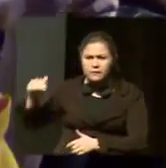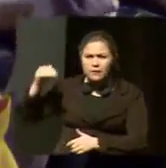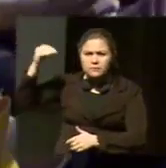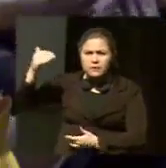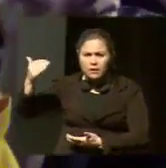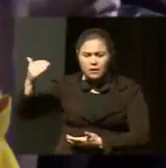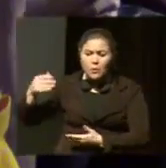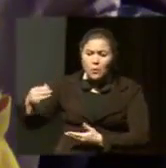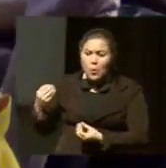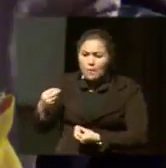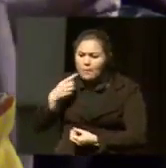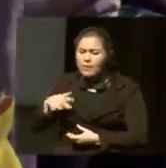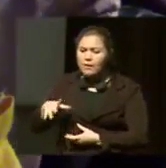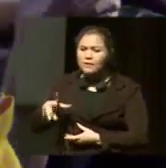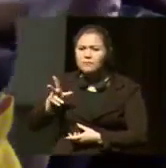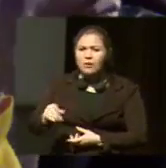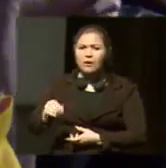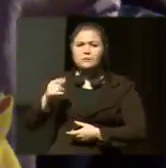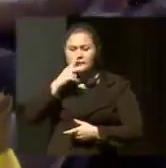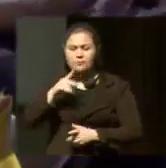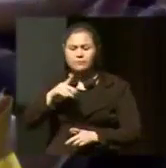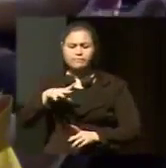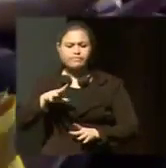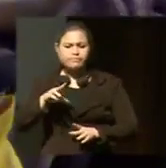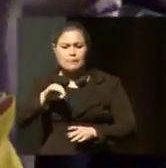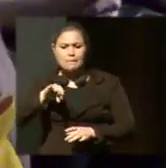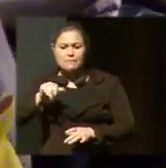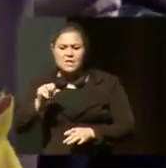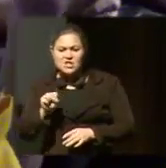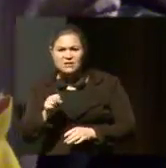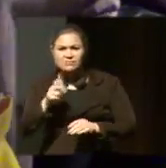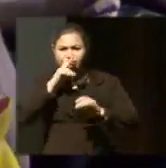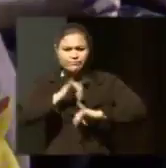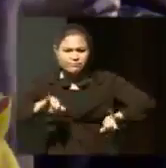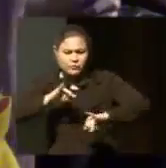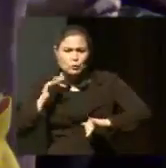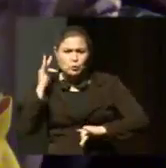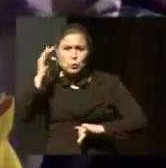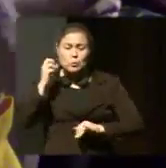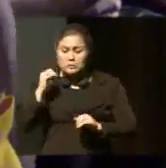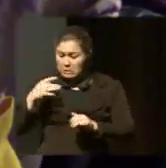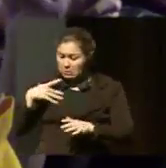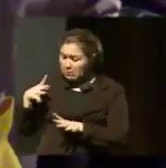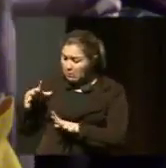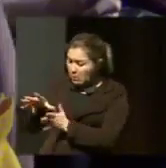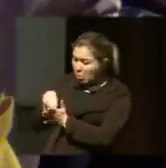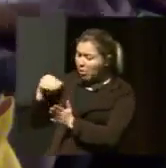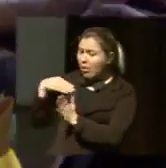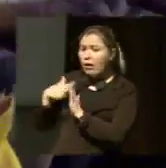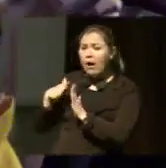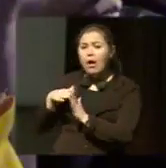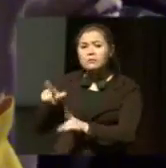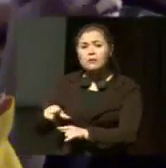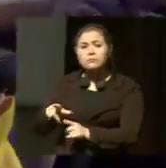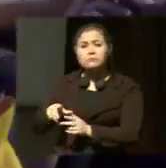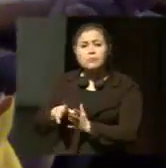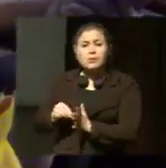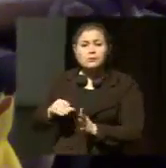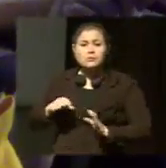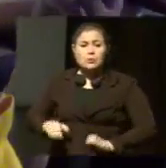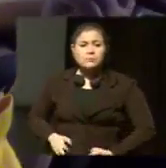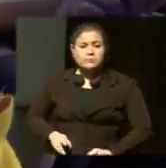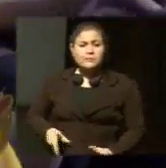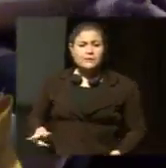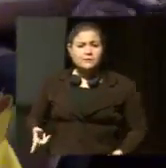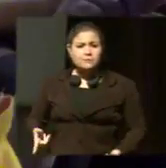essa criança vai ser uma mídia futura se ela traz de casa este modelo de comportamento?